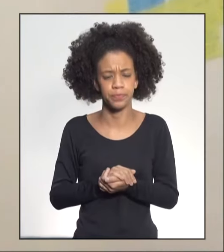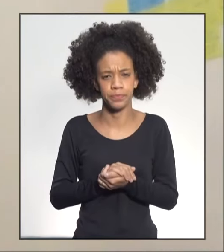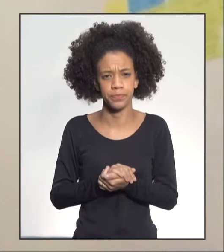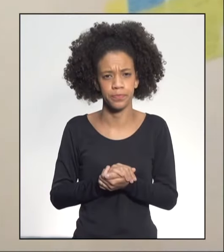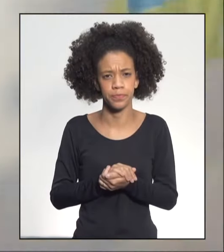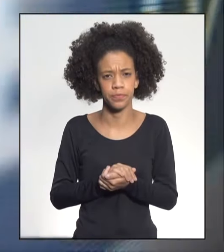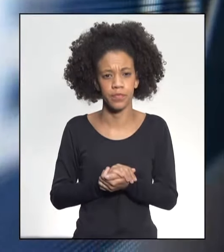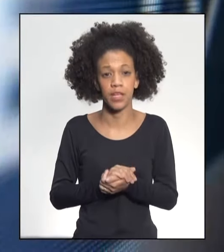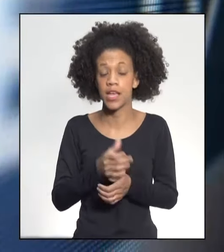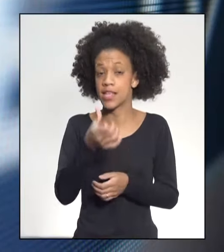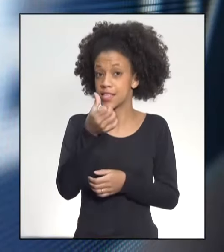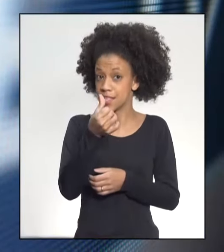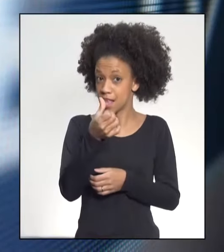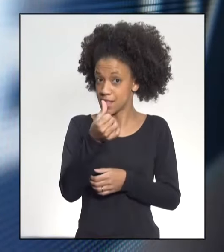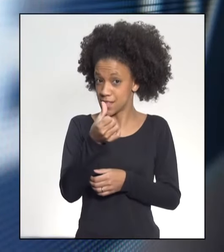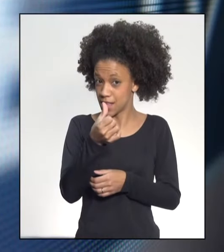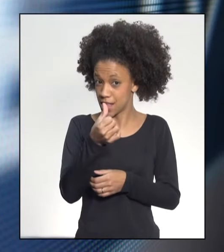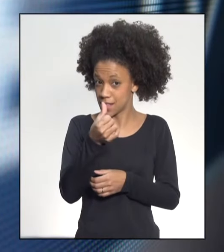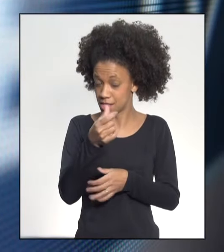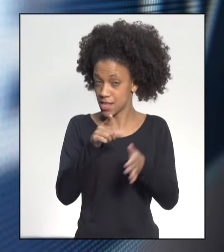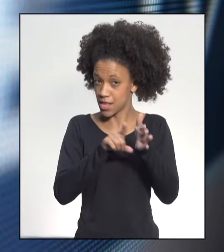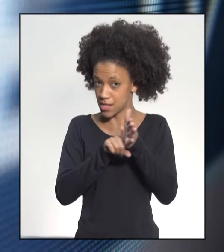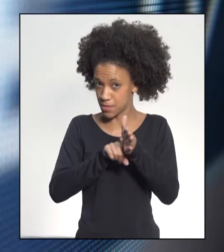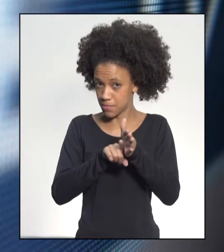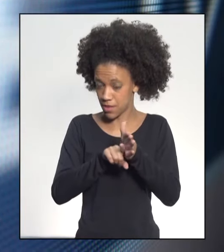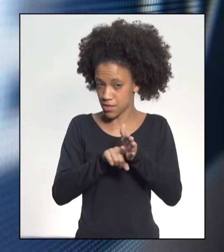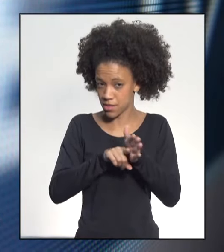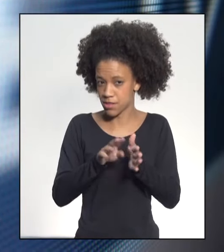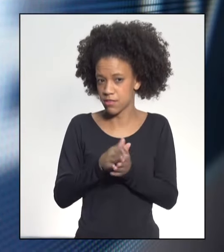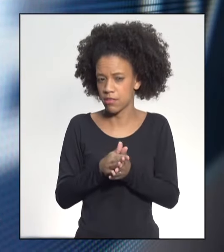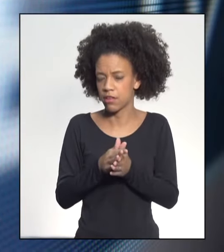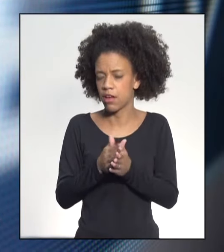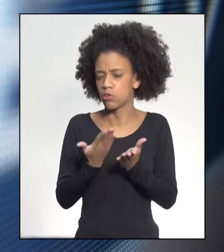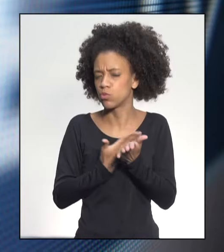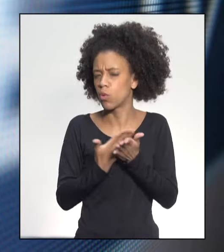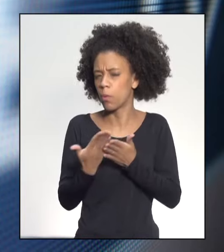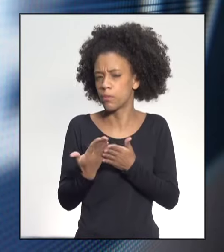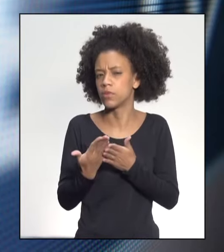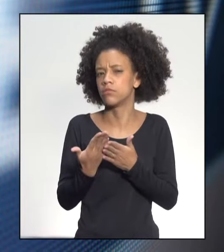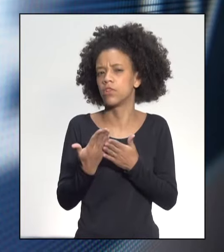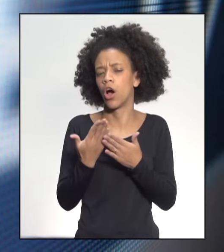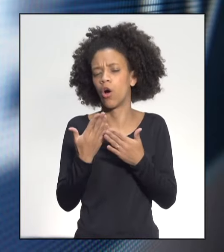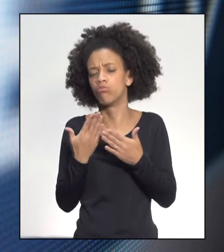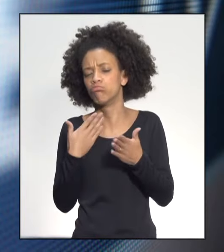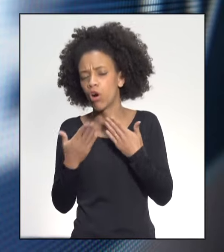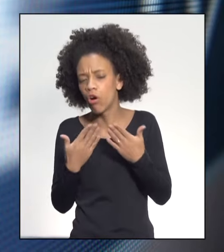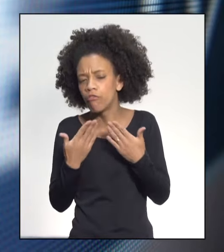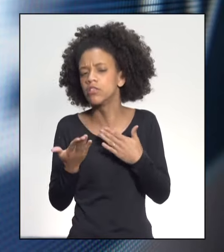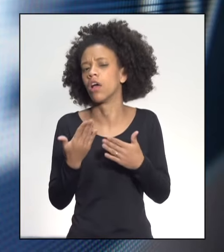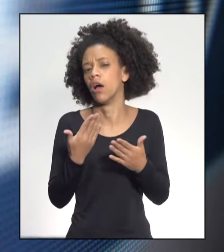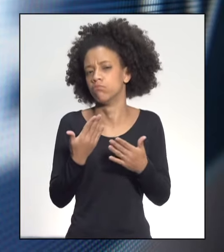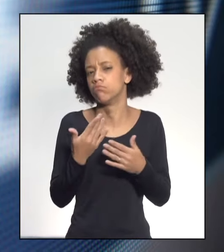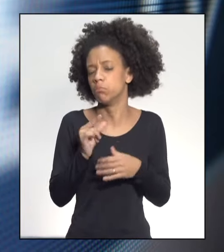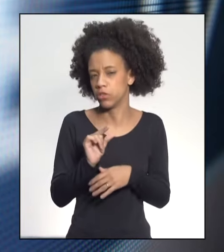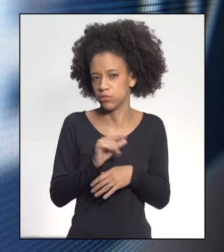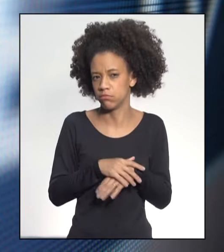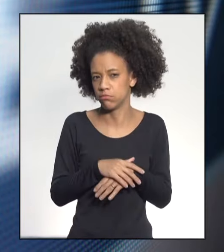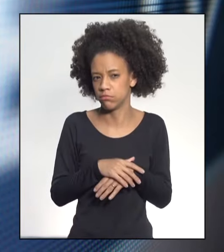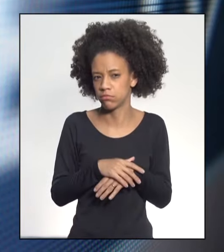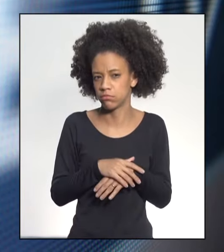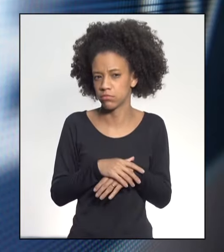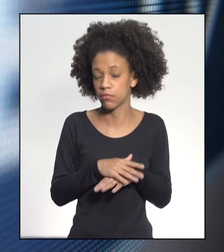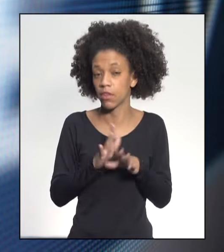informar. Seis fontes de informação. Logo no comecinho, a gente começou a falar um pouquinho. Eu quero